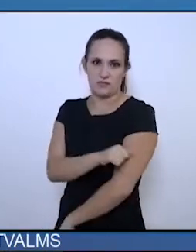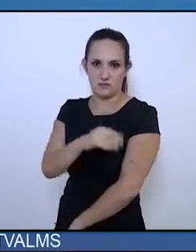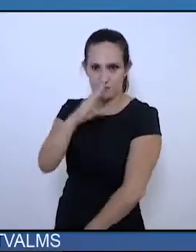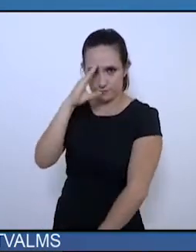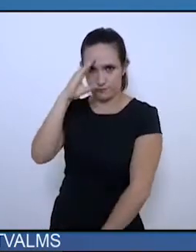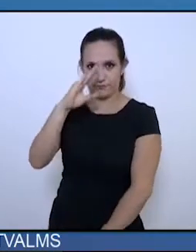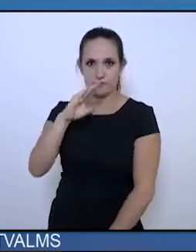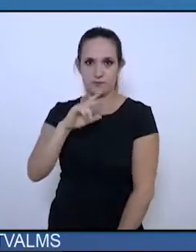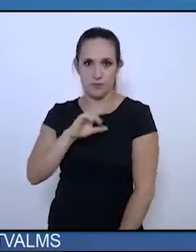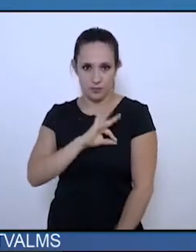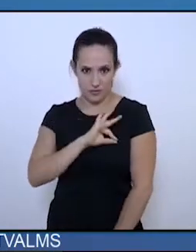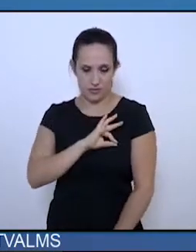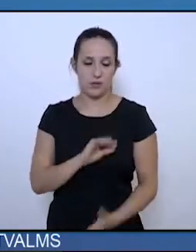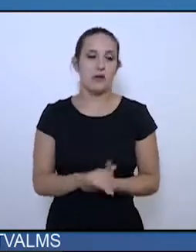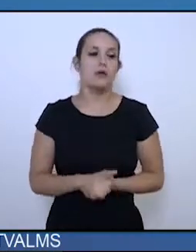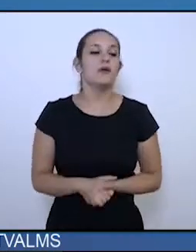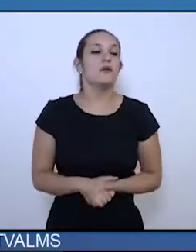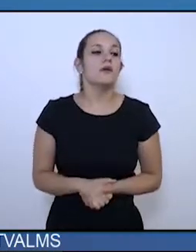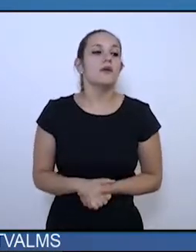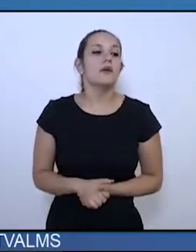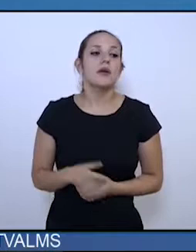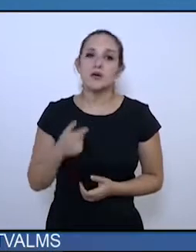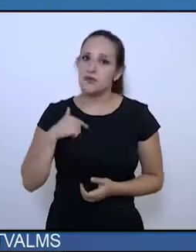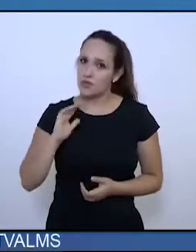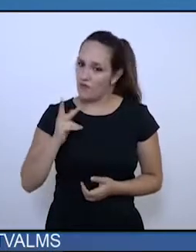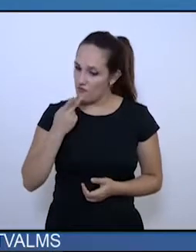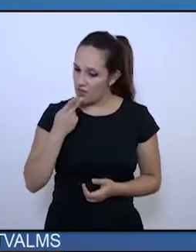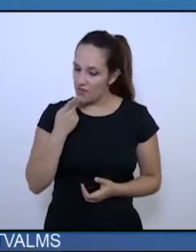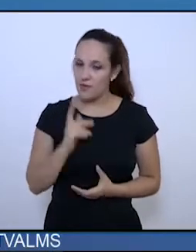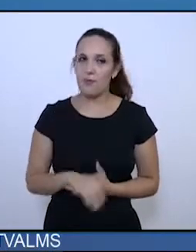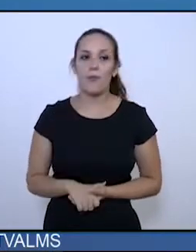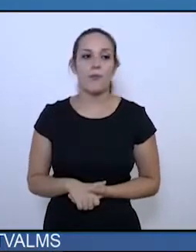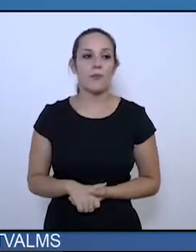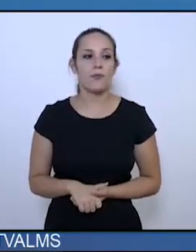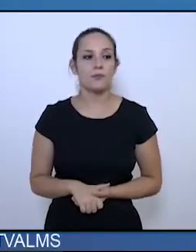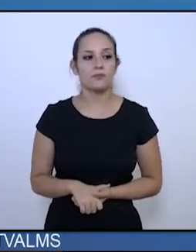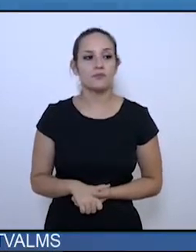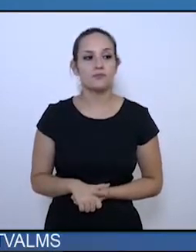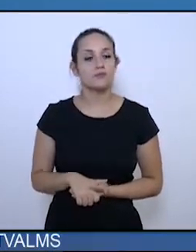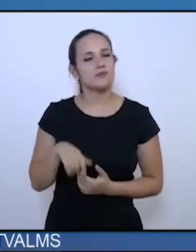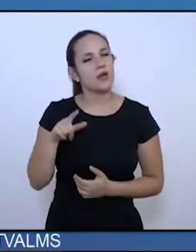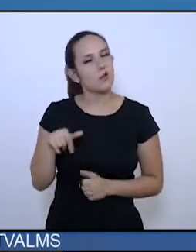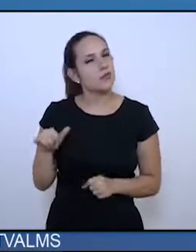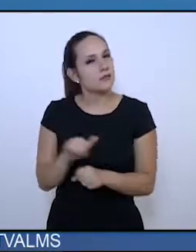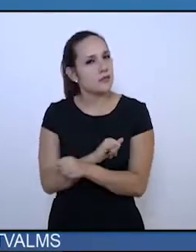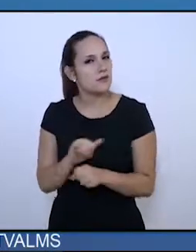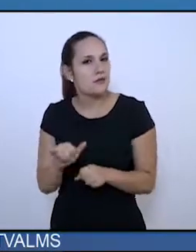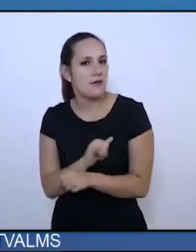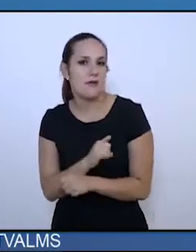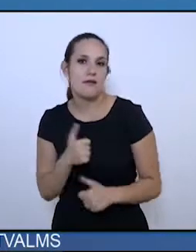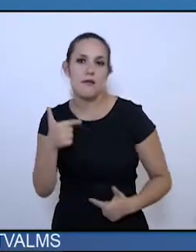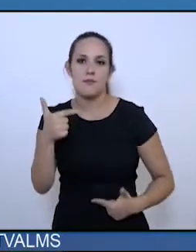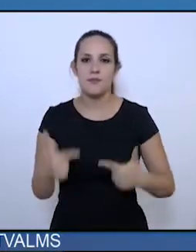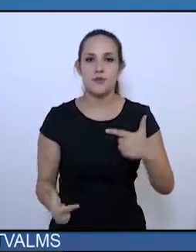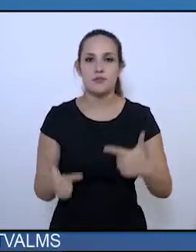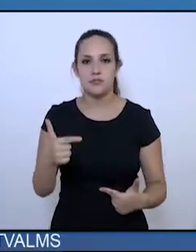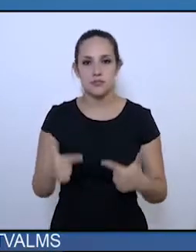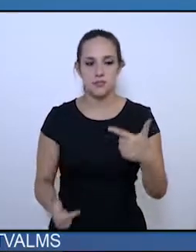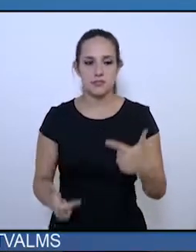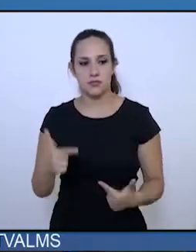tribuna dessa casa e vou repetir, não passa de uma manobra política